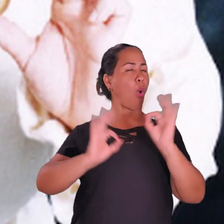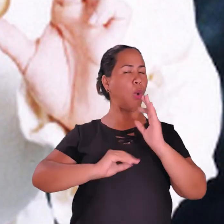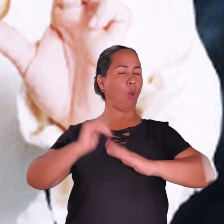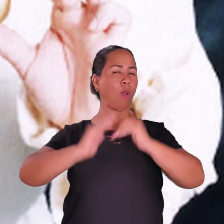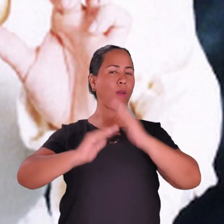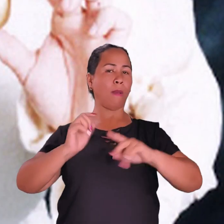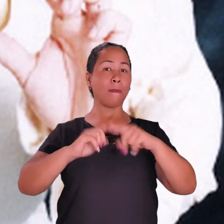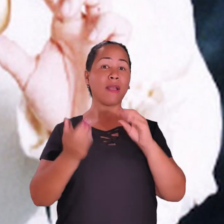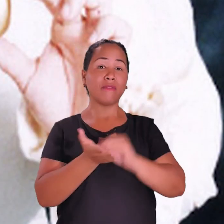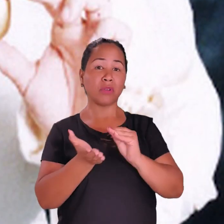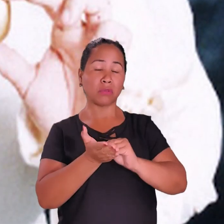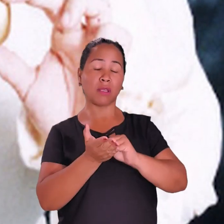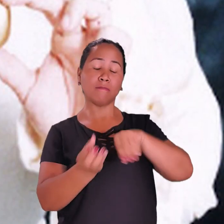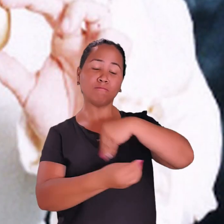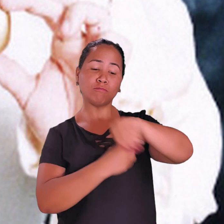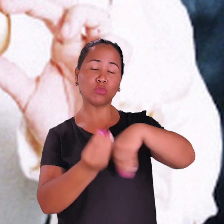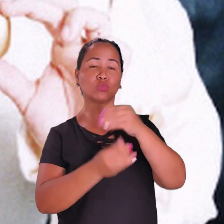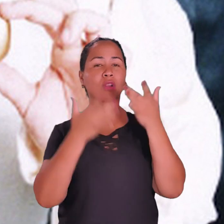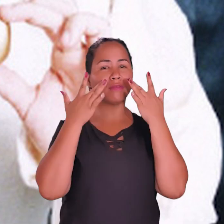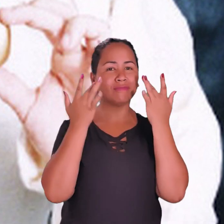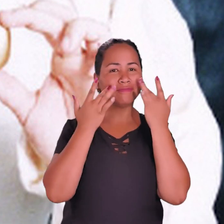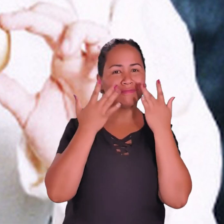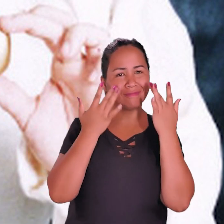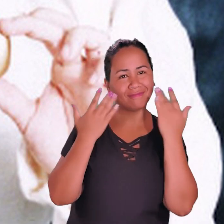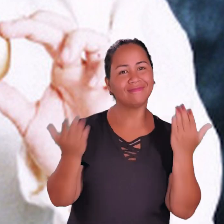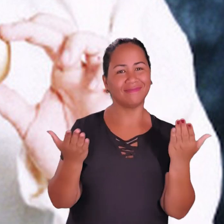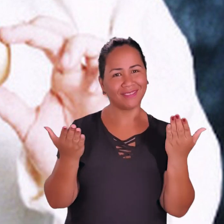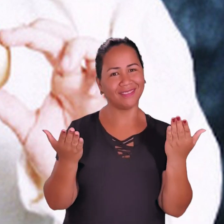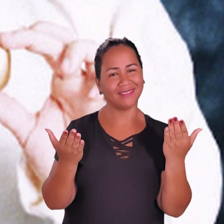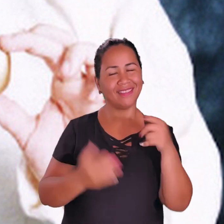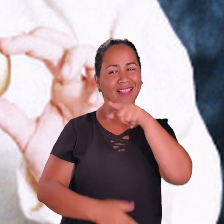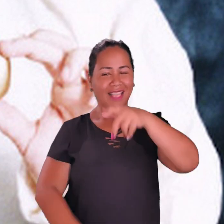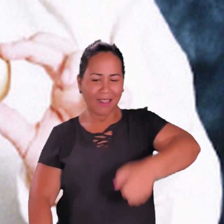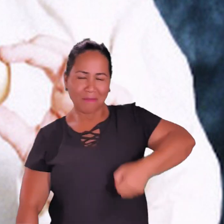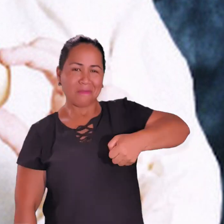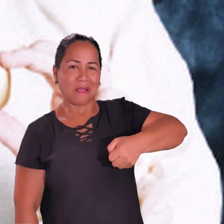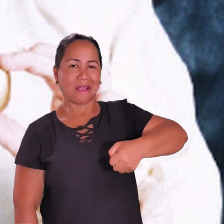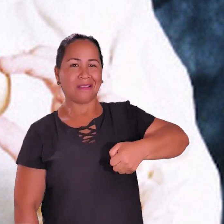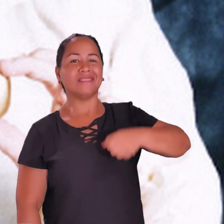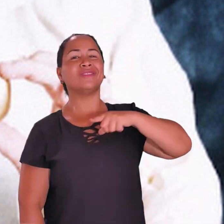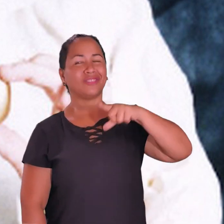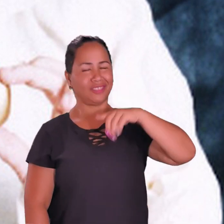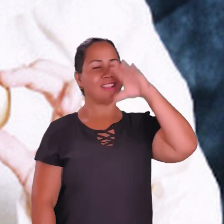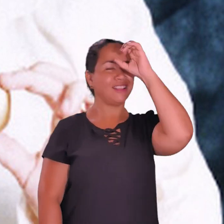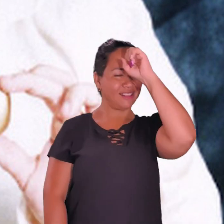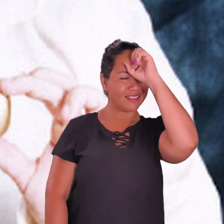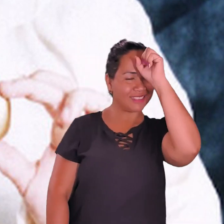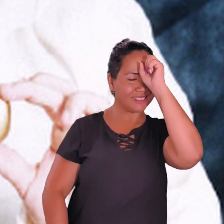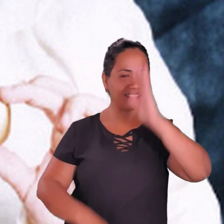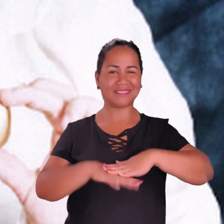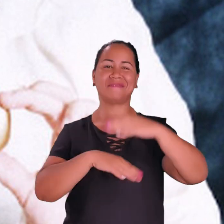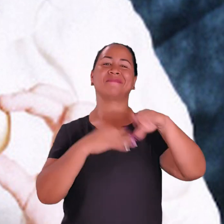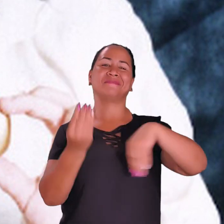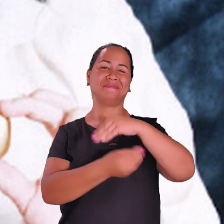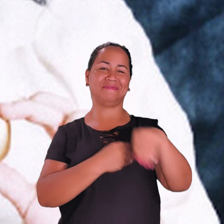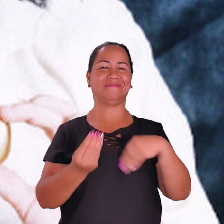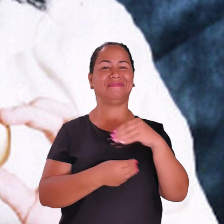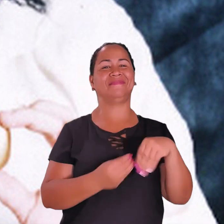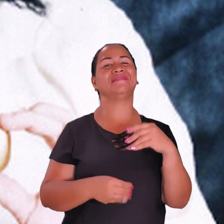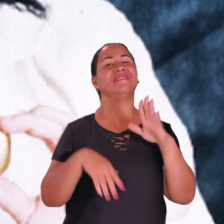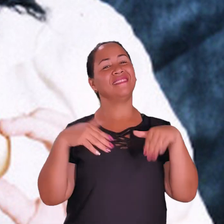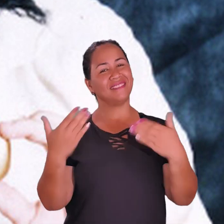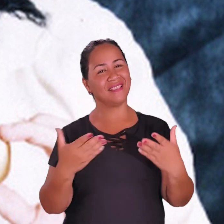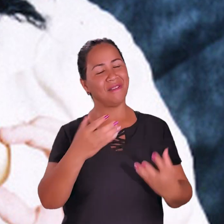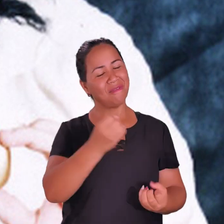a gente fazia muito isso, né? Atores contracenando com boneco, essa mistura, que a gente gostou muito. Eu gosto muito e também